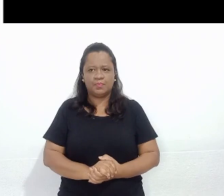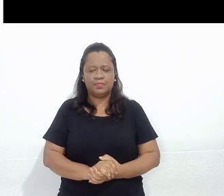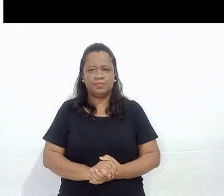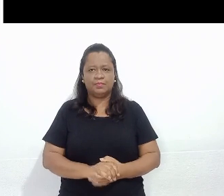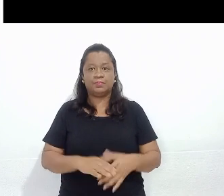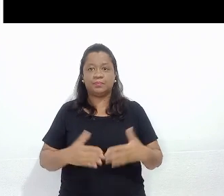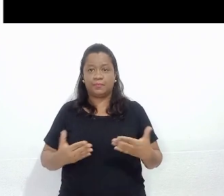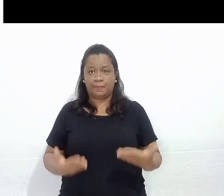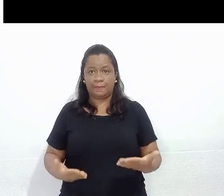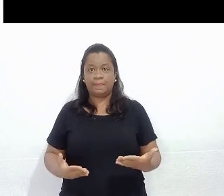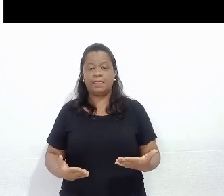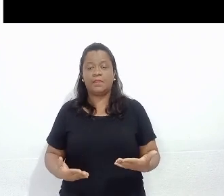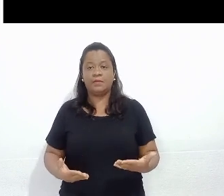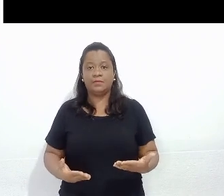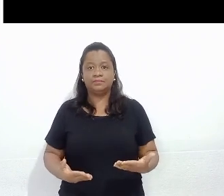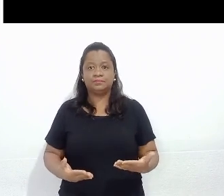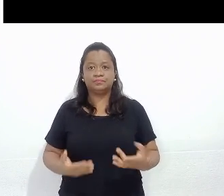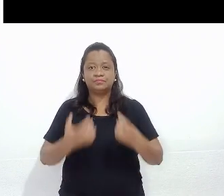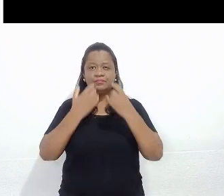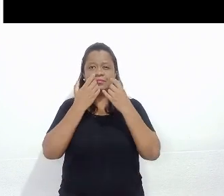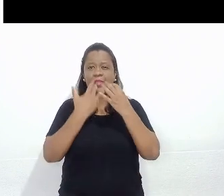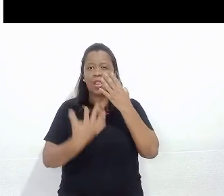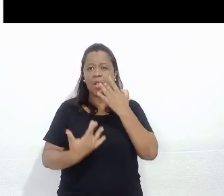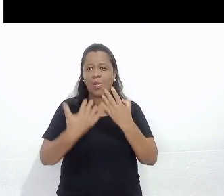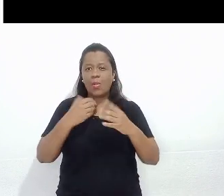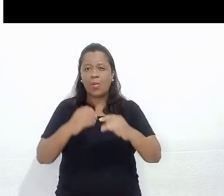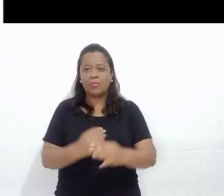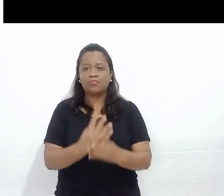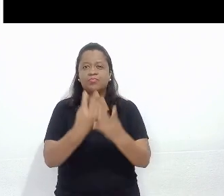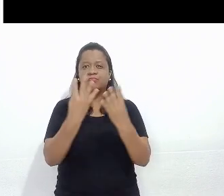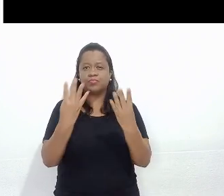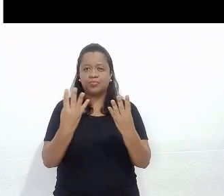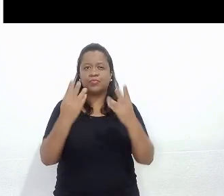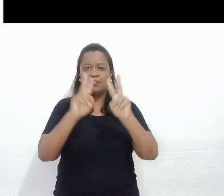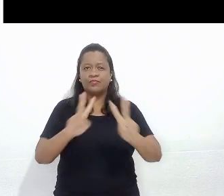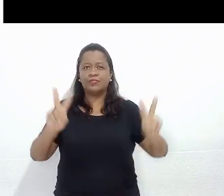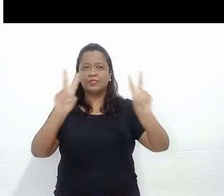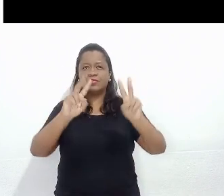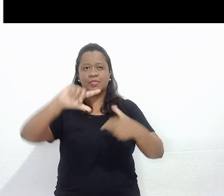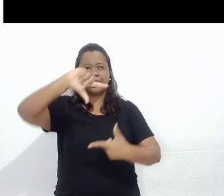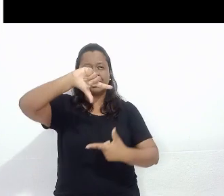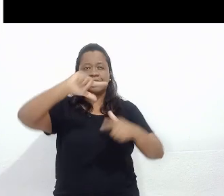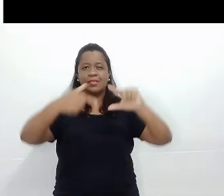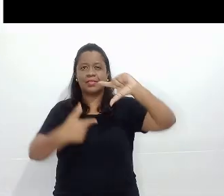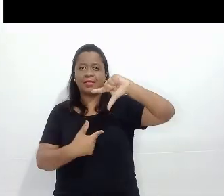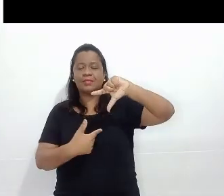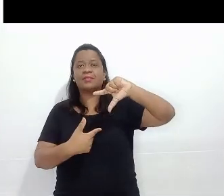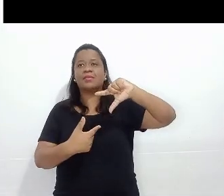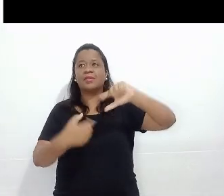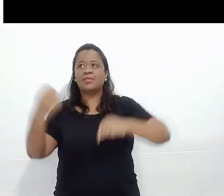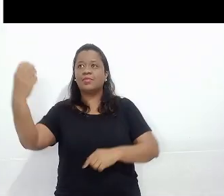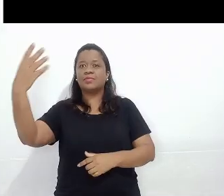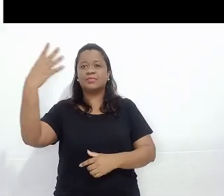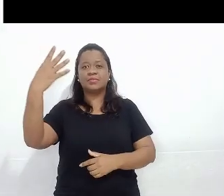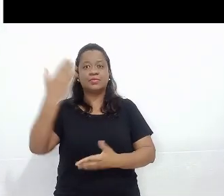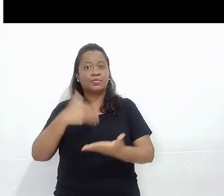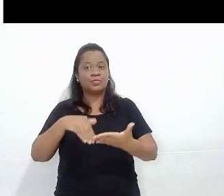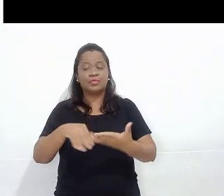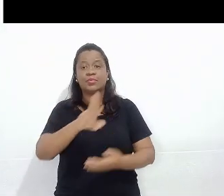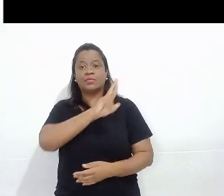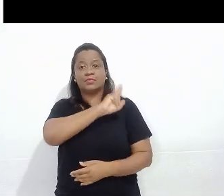Então é isso, é a paleta de cores, é o visual do filme, os enquadramentos, movimentos de câmera, iluminação, tudo isso está na mão do diretor de